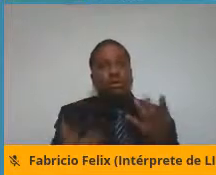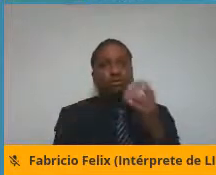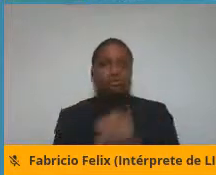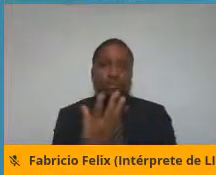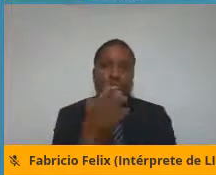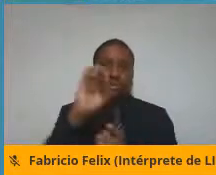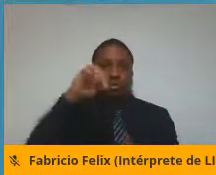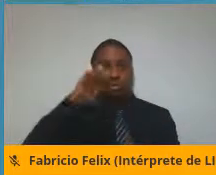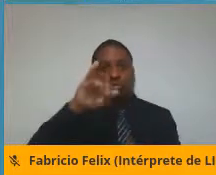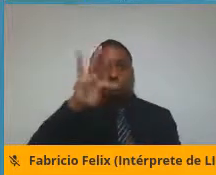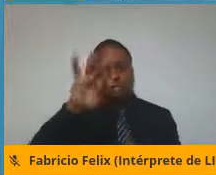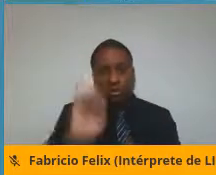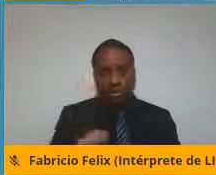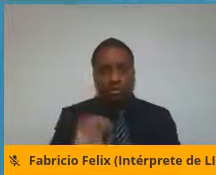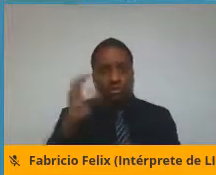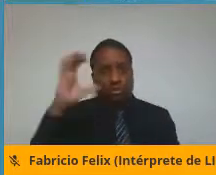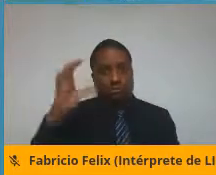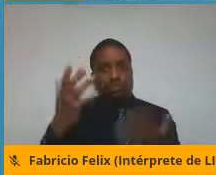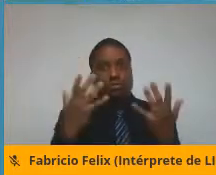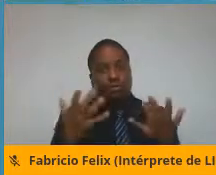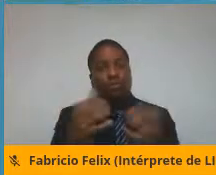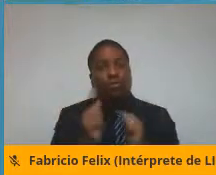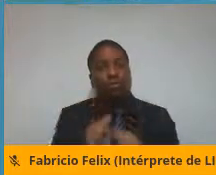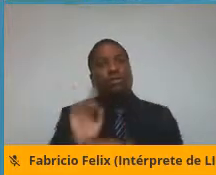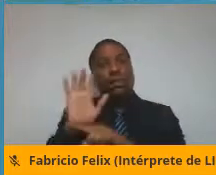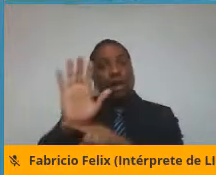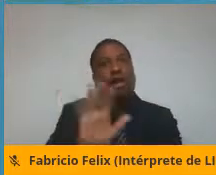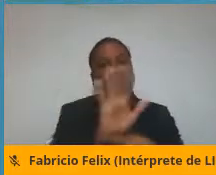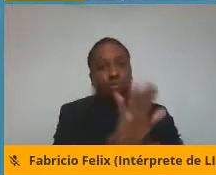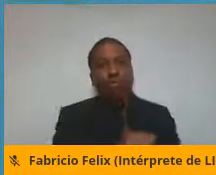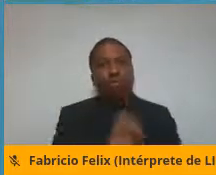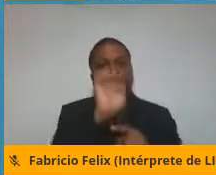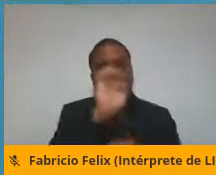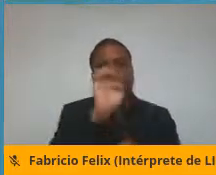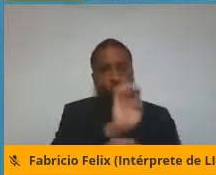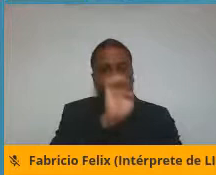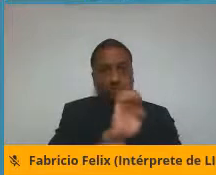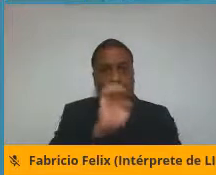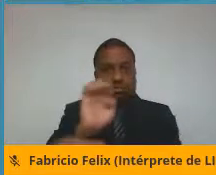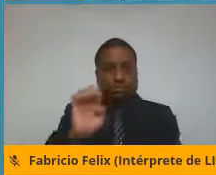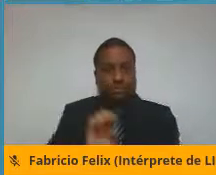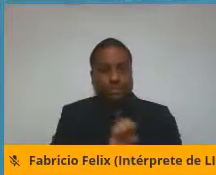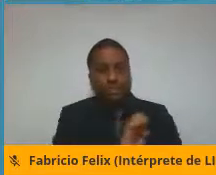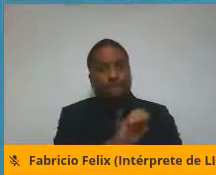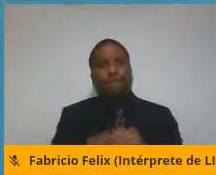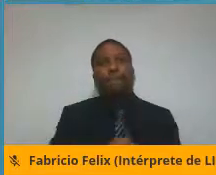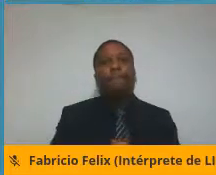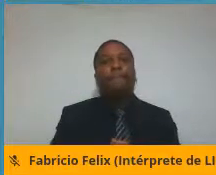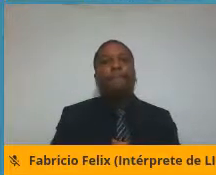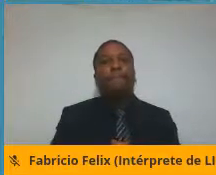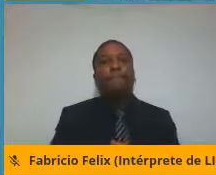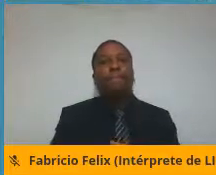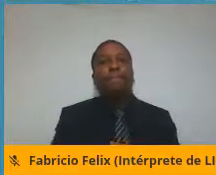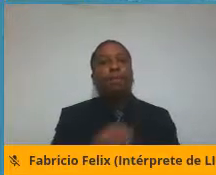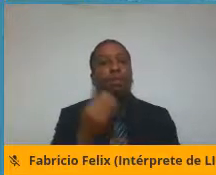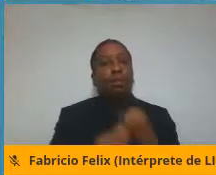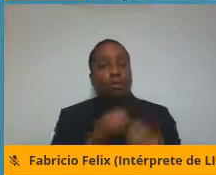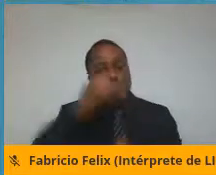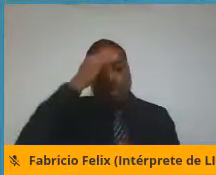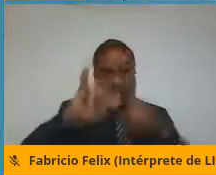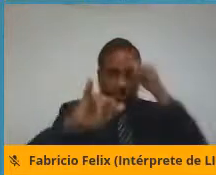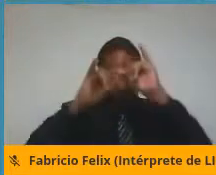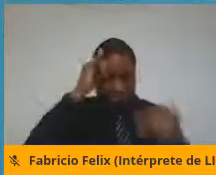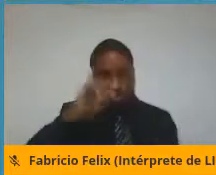os estados em como combater a pandemia, como retomar atividades depois, como